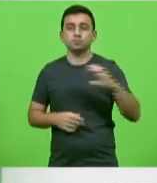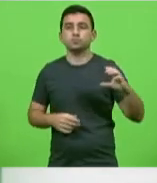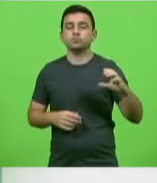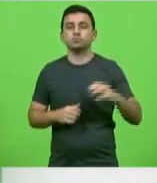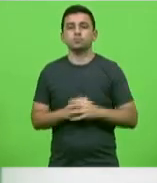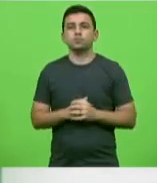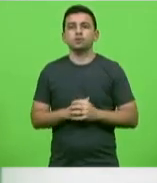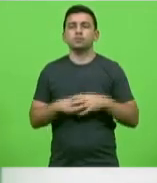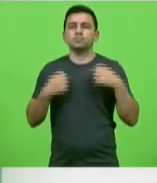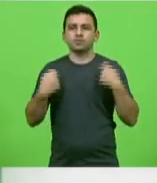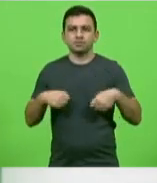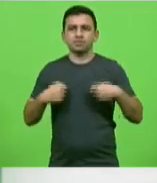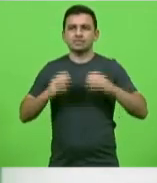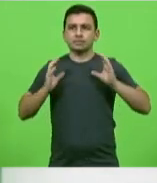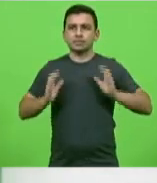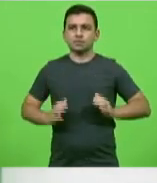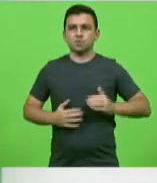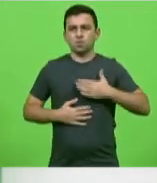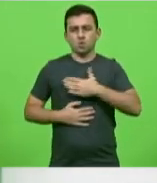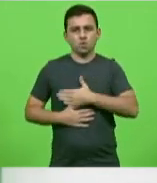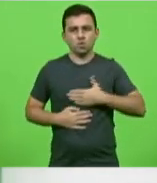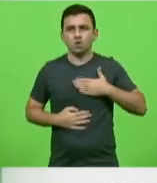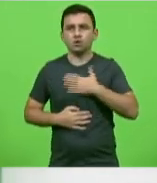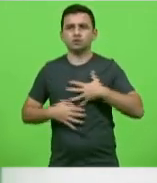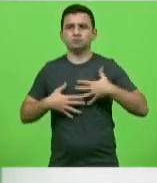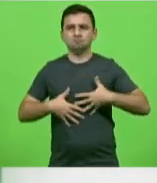que todo cidadão tenha orgulho de ser